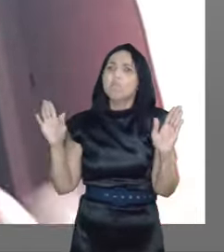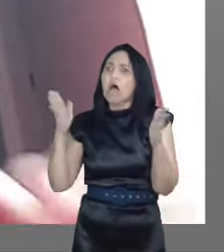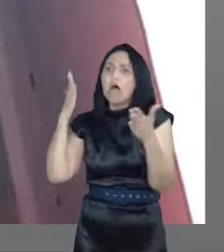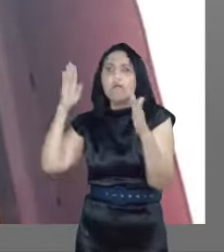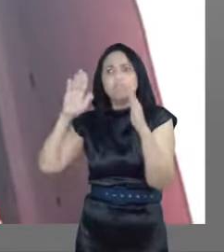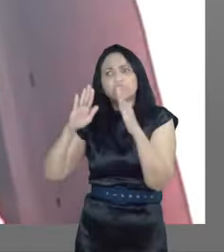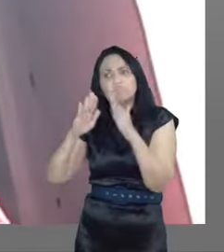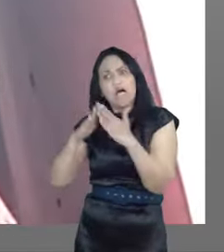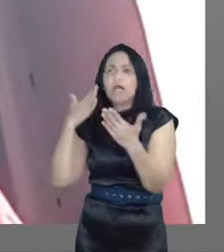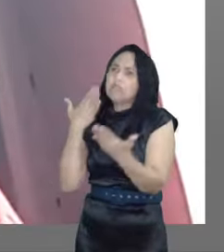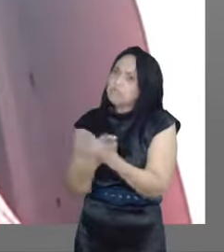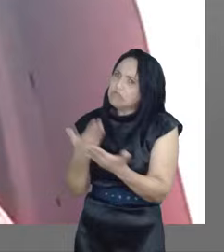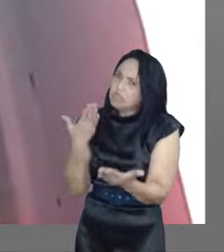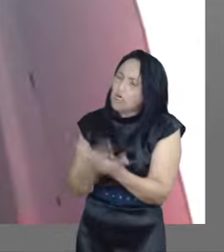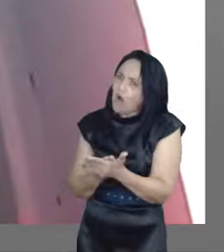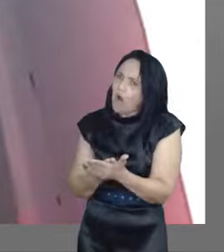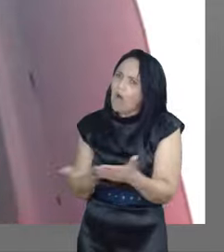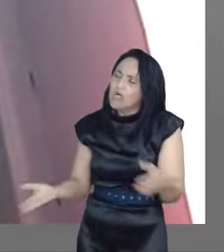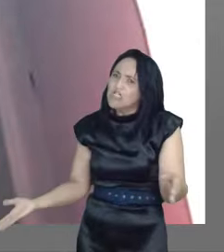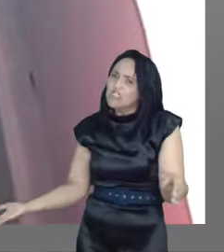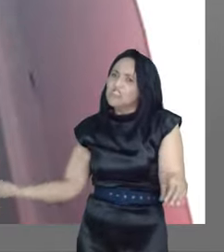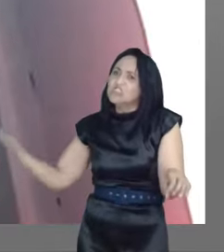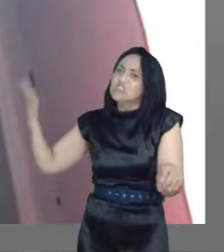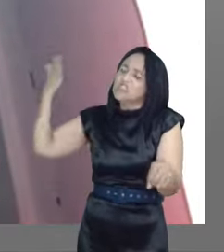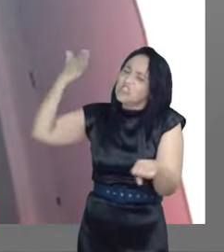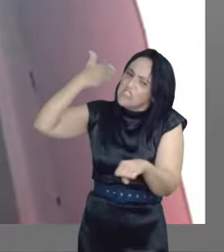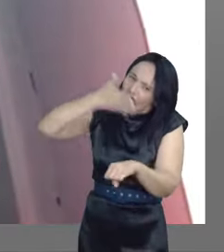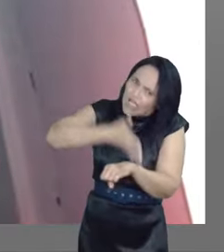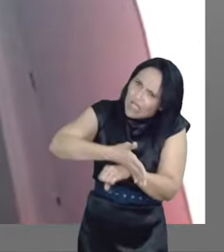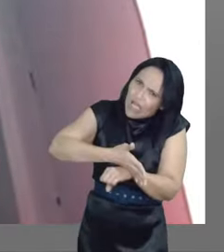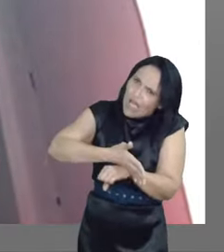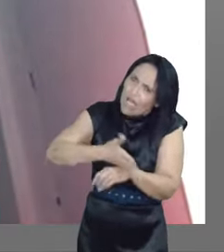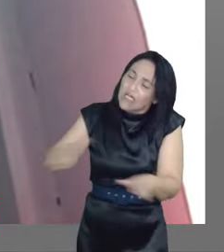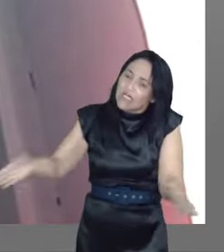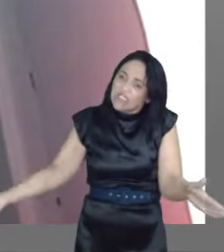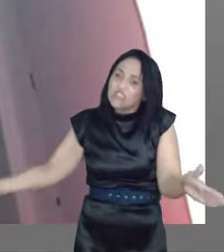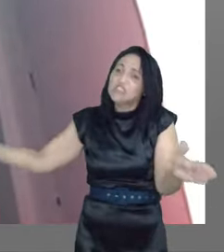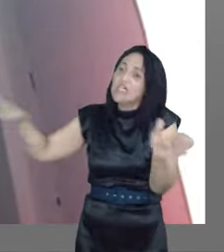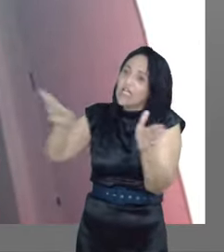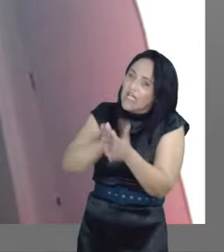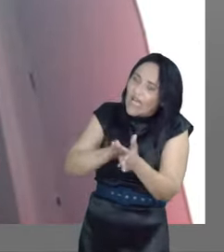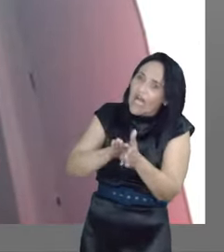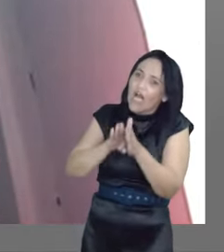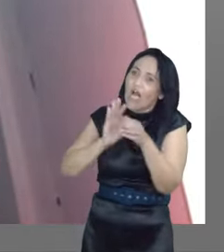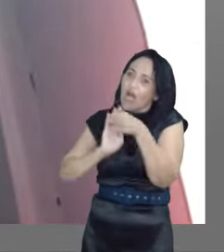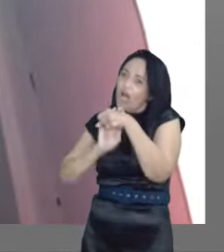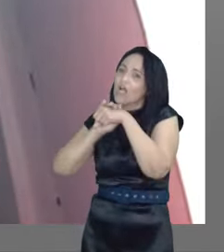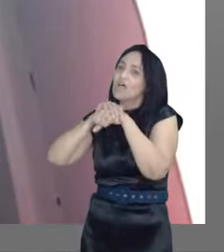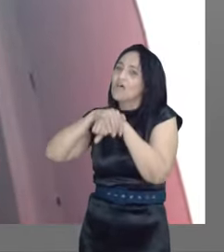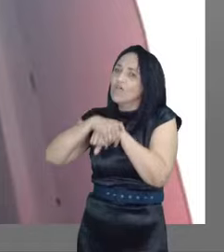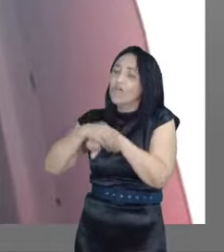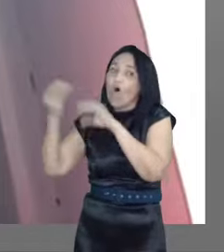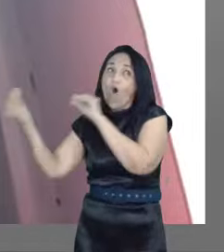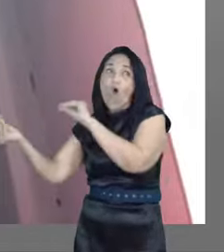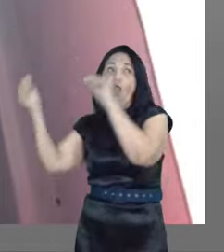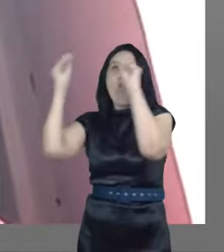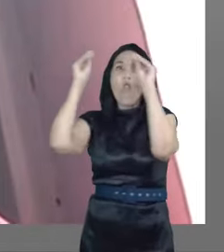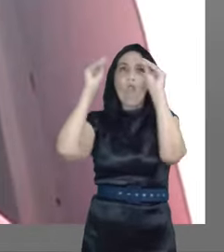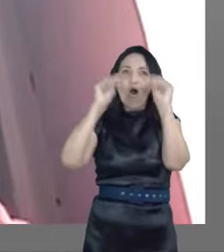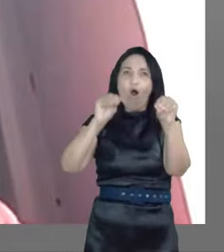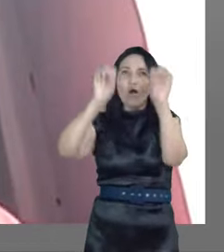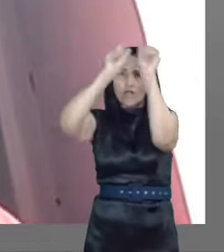momento, chegando à noite. Por favor, coloque quem são nossos